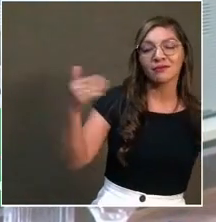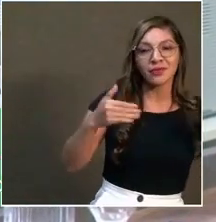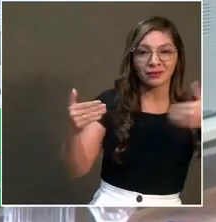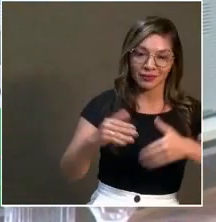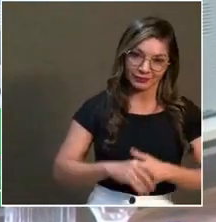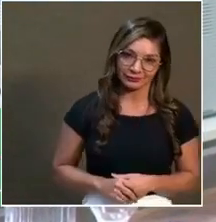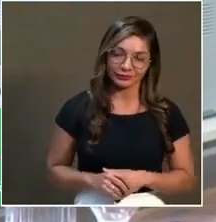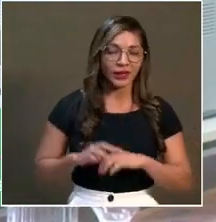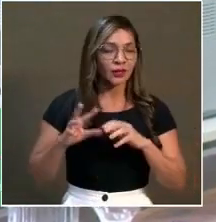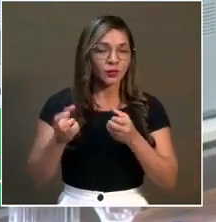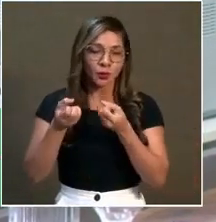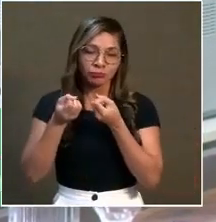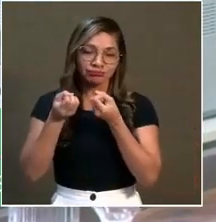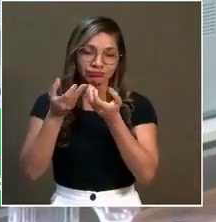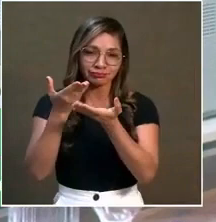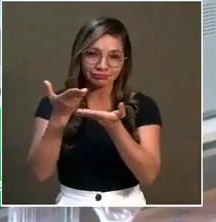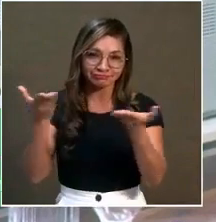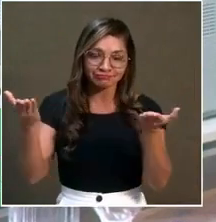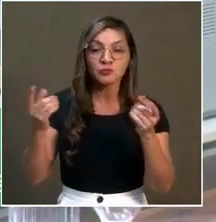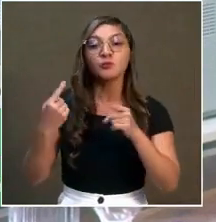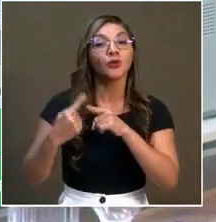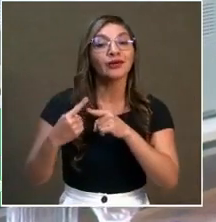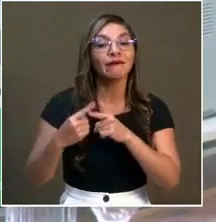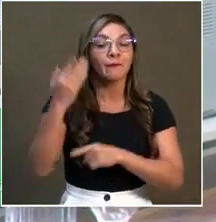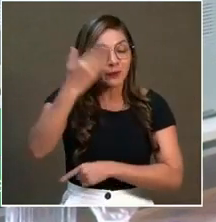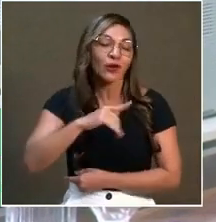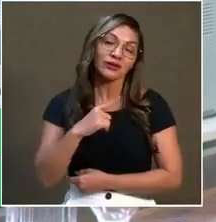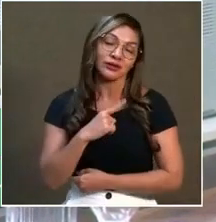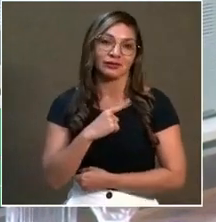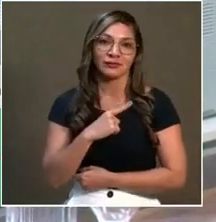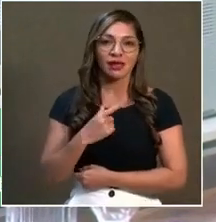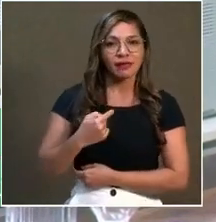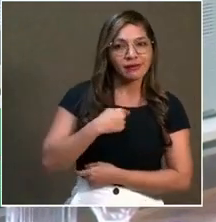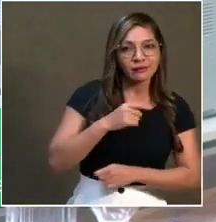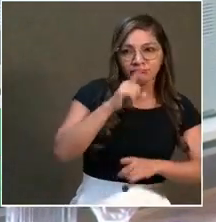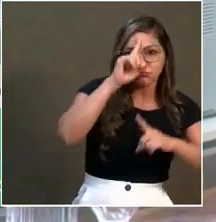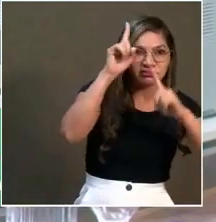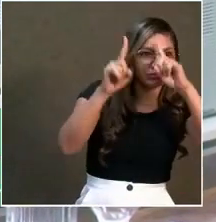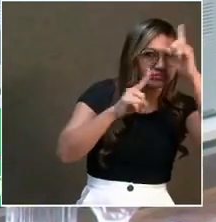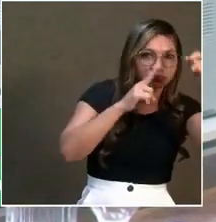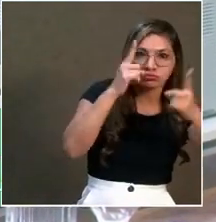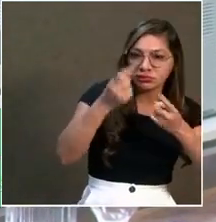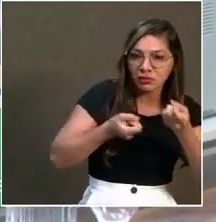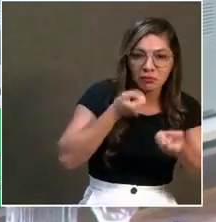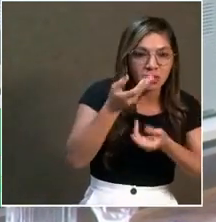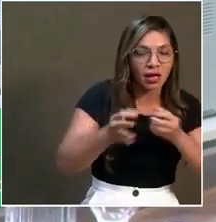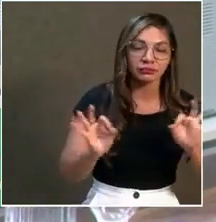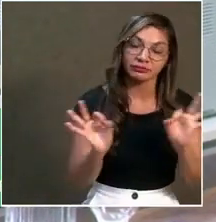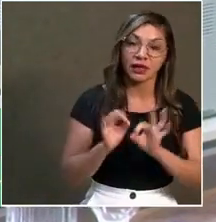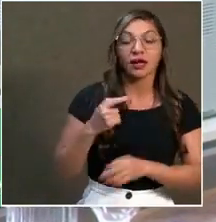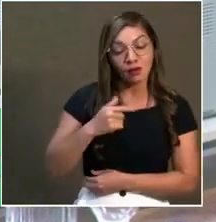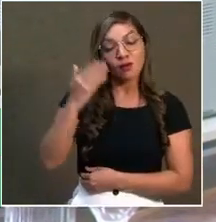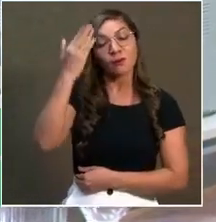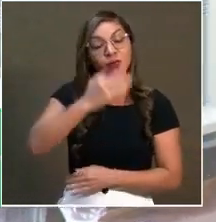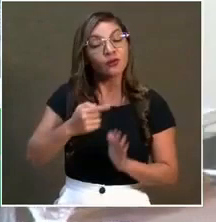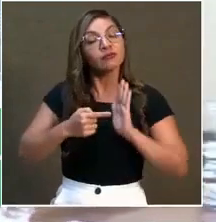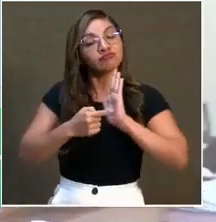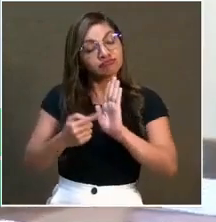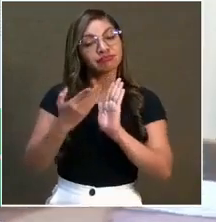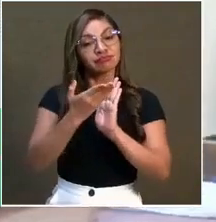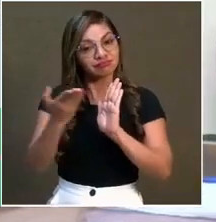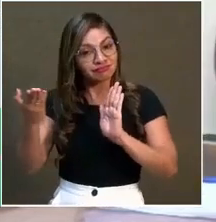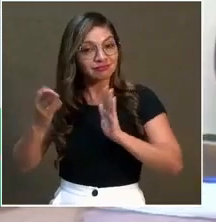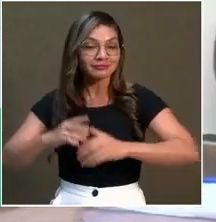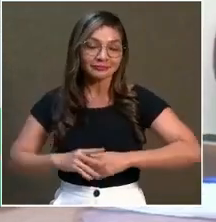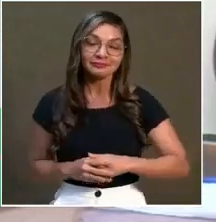Tudo que estou falando a vossas excelências, estou me baseando com provas. Não estou criando aqui argumentos. Estou provando a vossas